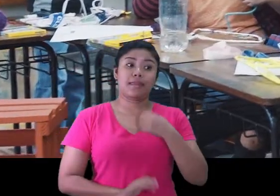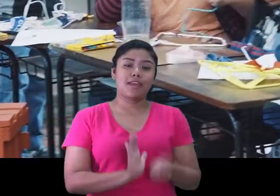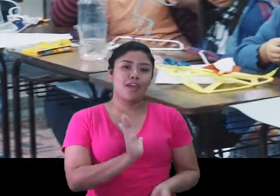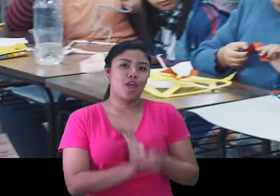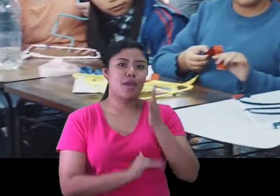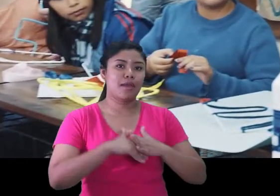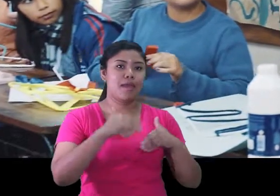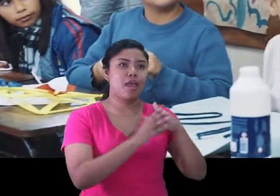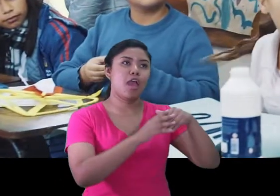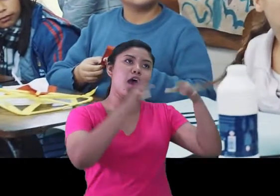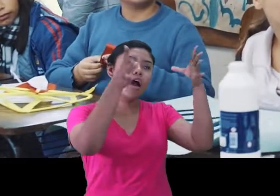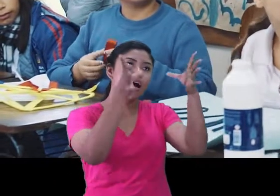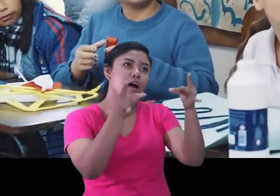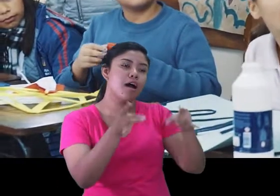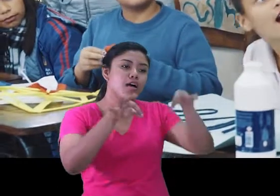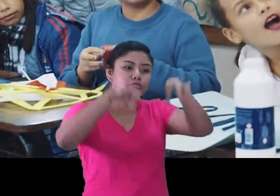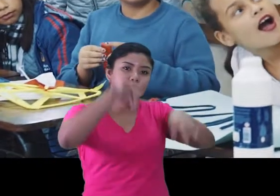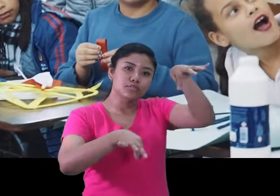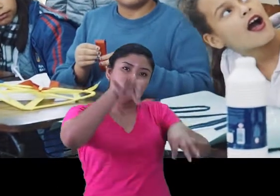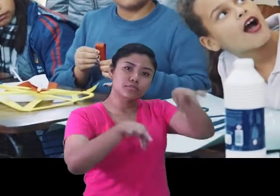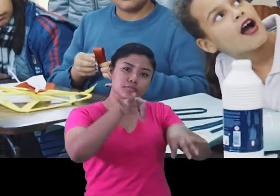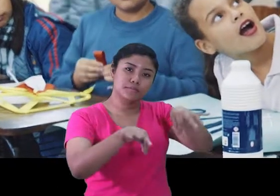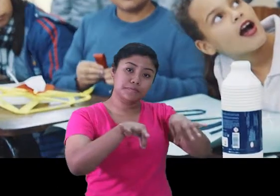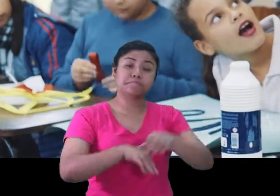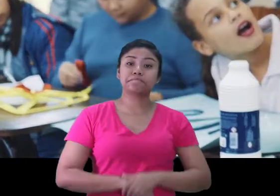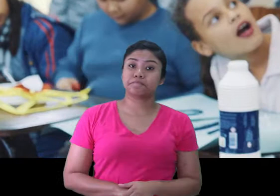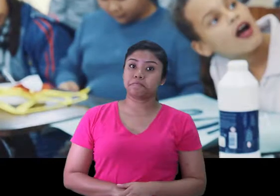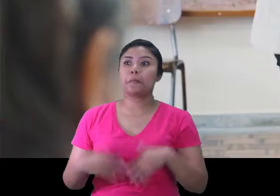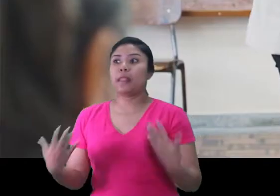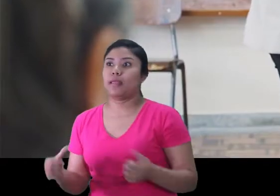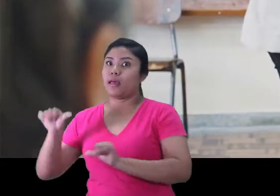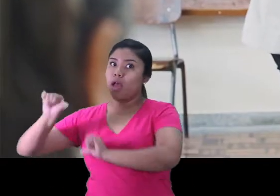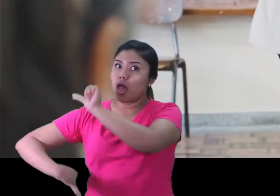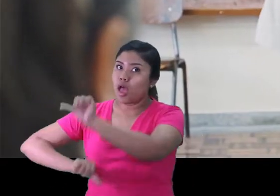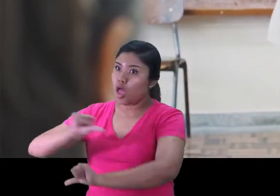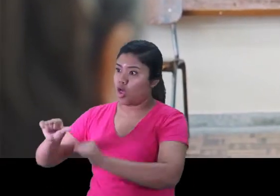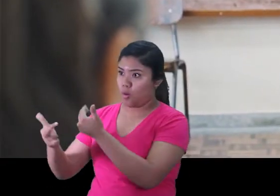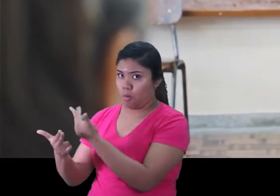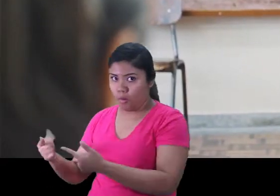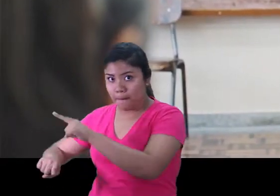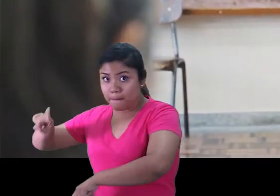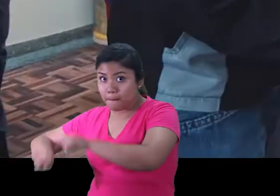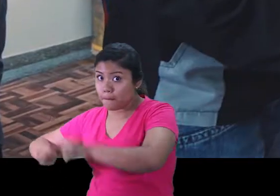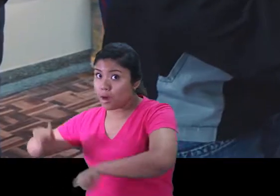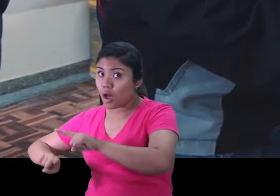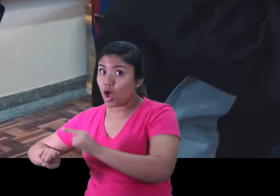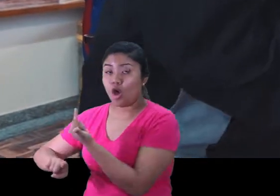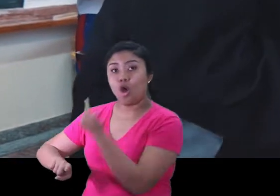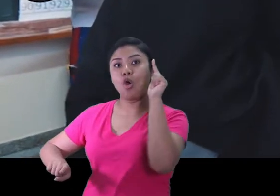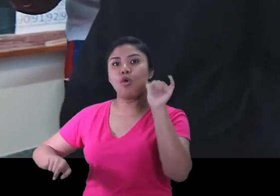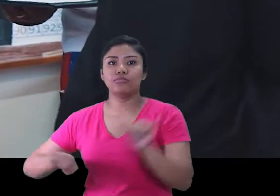Eu fiz o tipo móvel para pendurar as letras, vogais, números. Então a transformação aconteceu de um pequeno